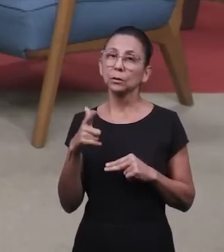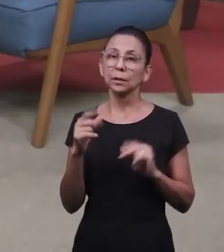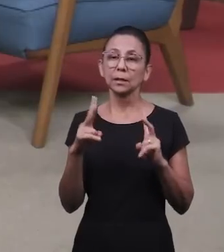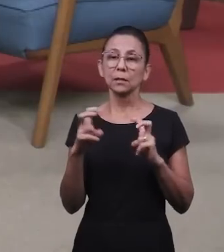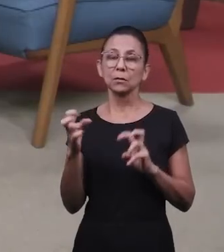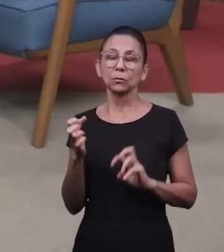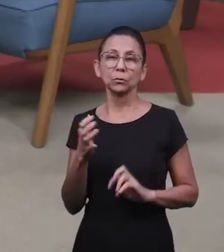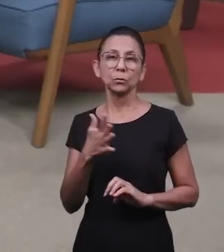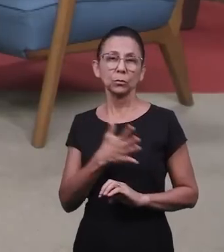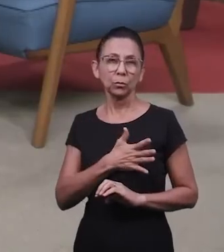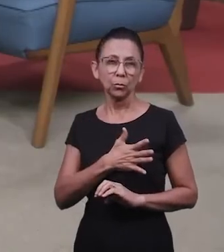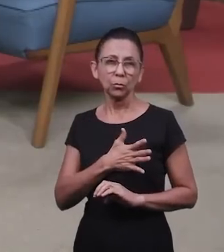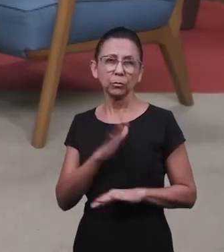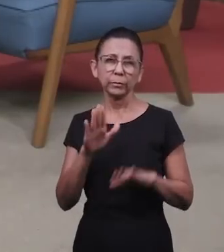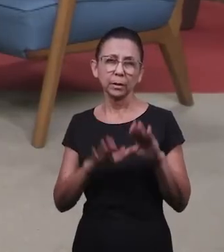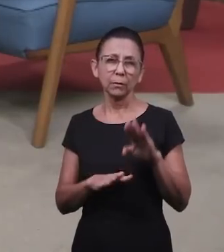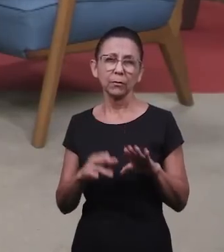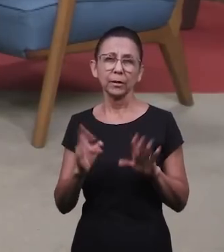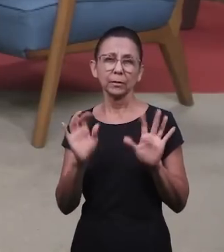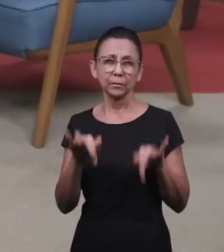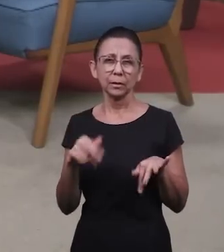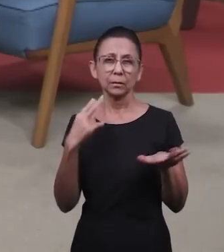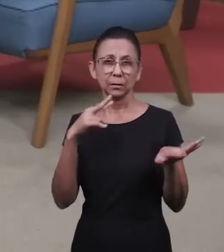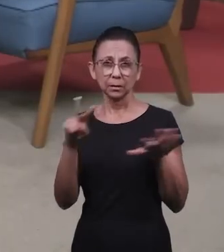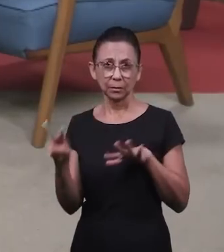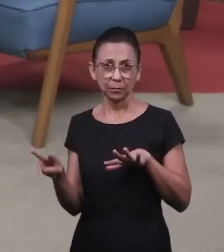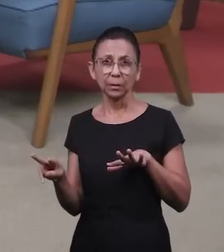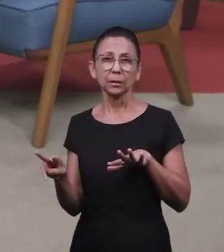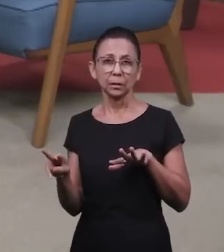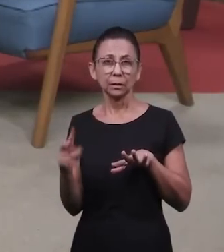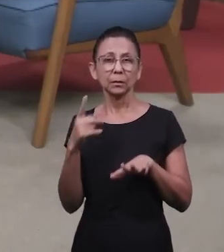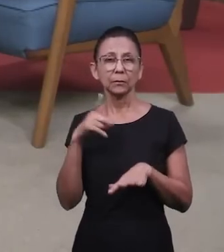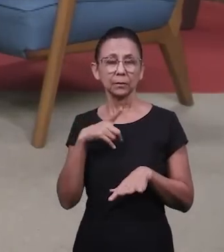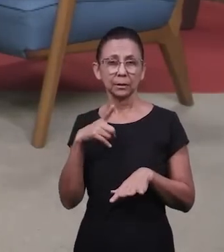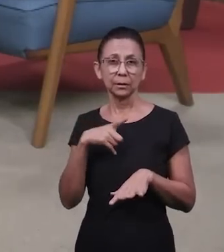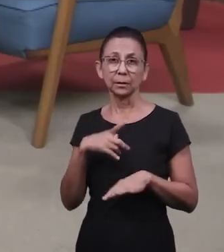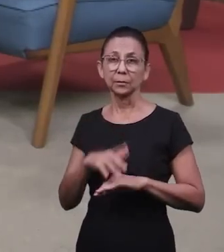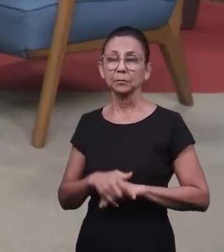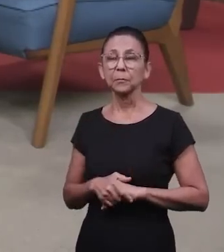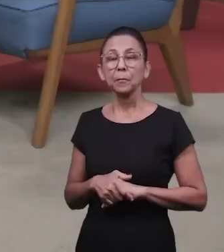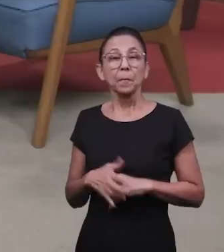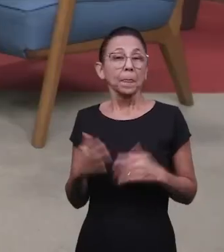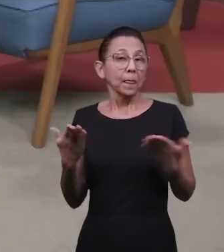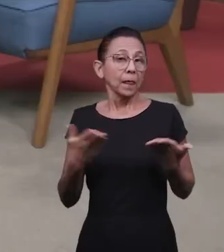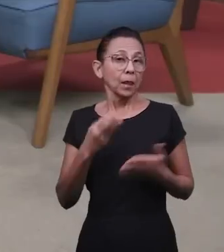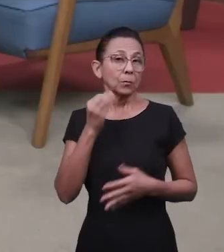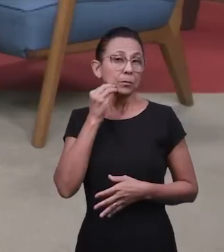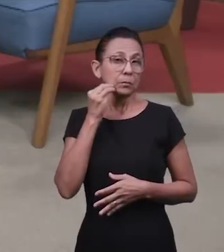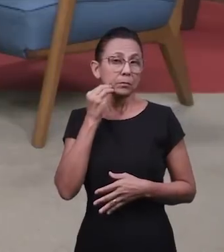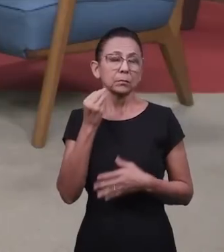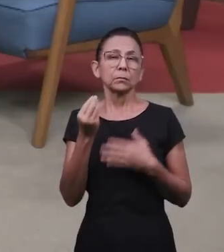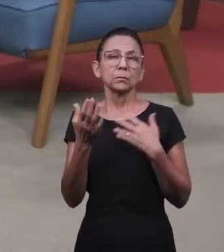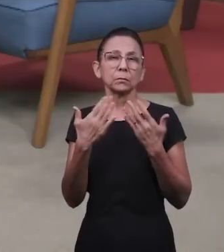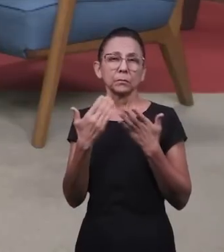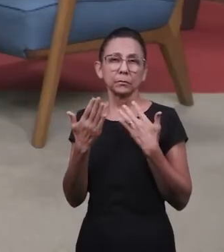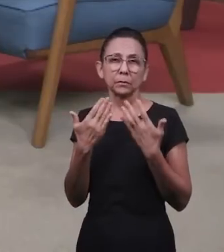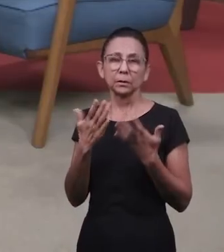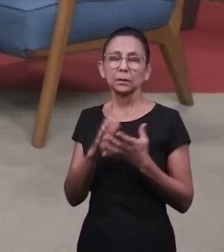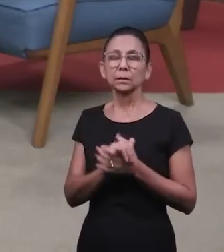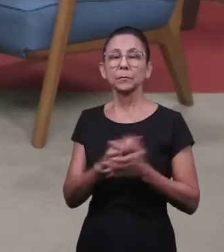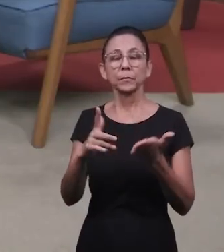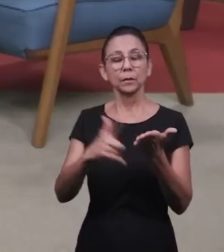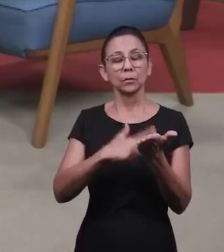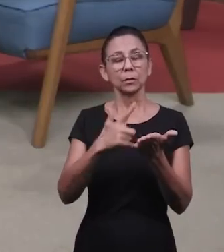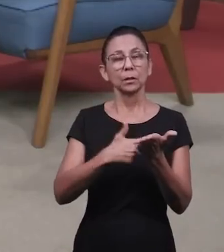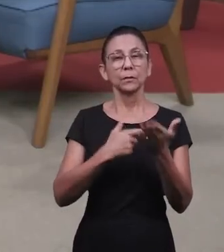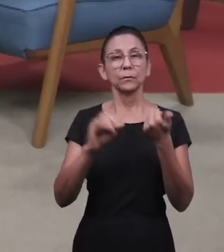continuação ainda do assunto que deverá acontecer no próximo final de semana. Mas a gente tem, então, a oportunidade aqui de conversar um pouco